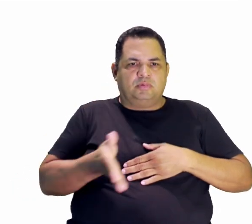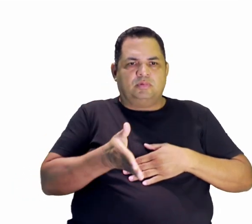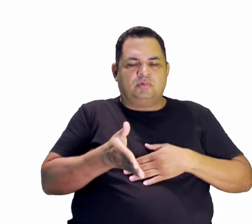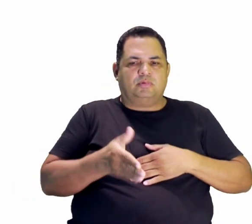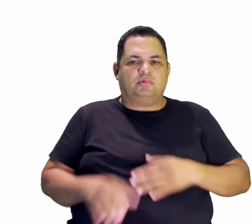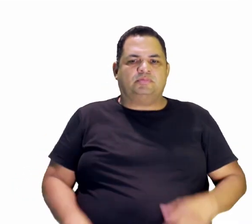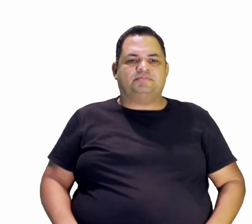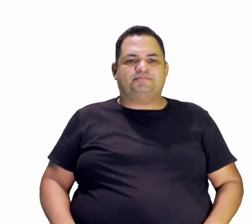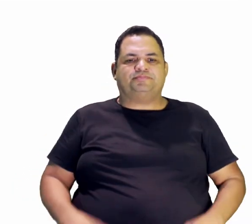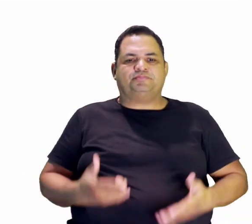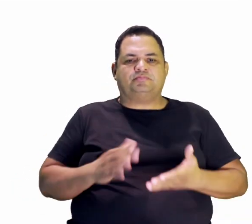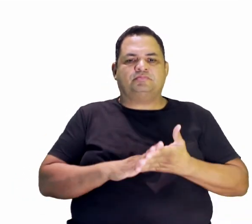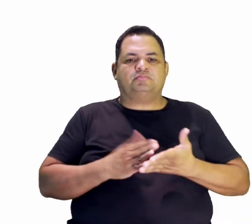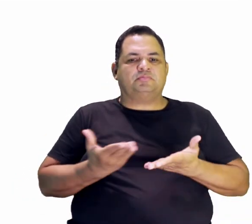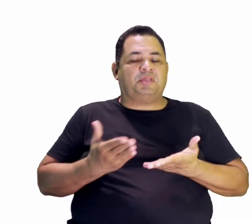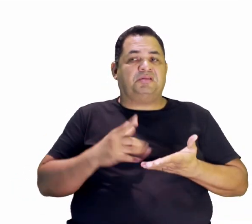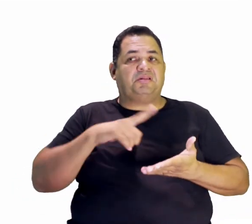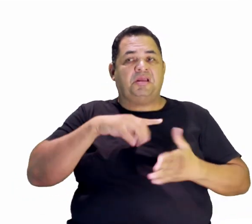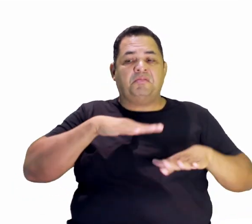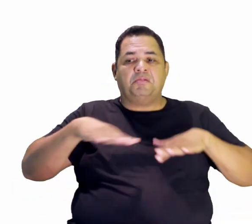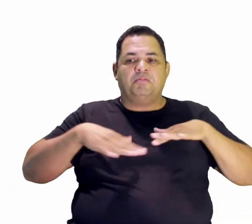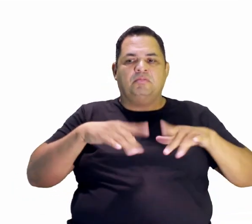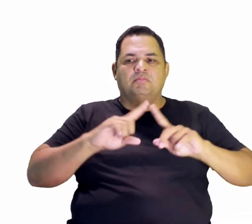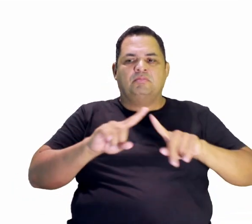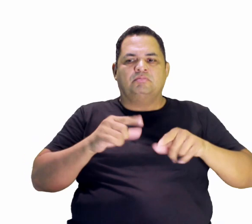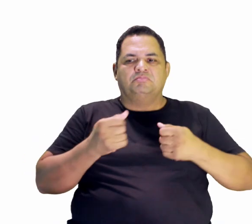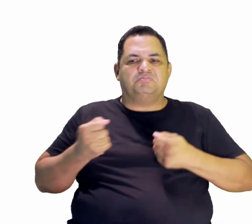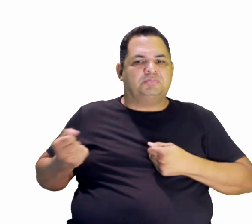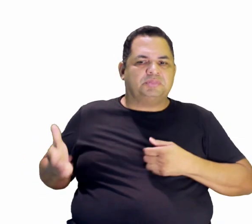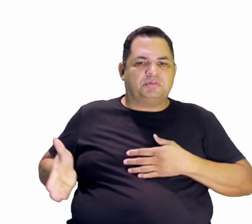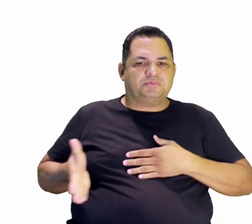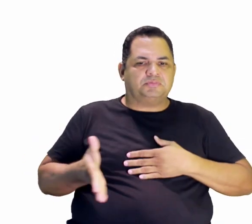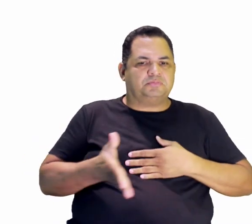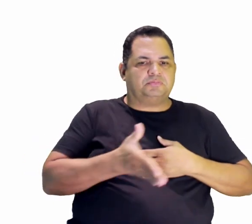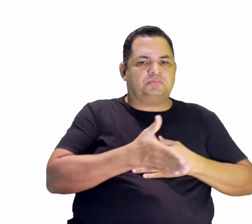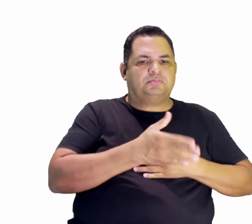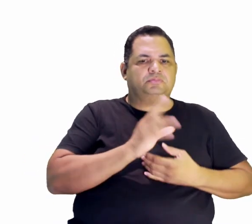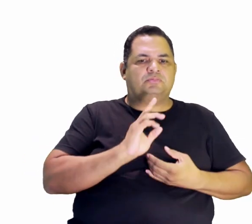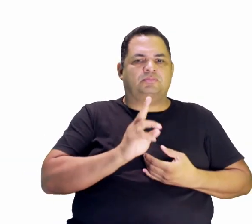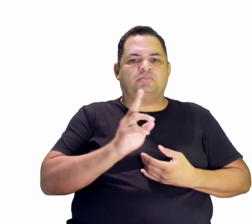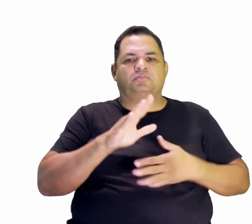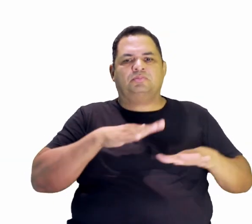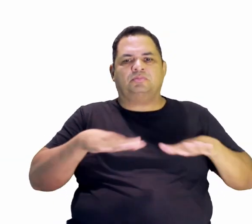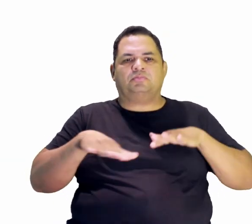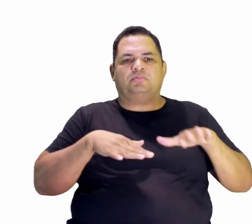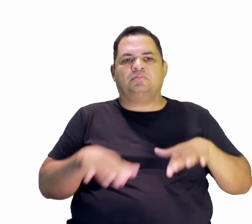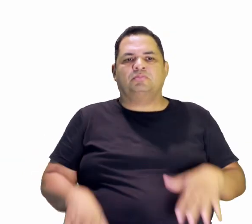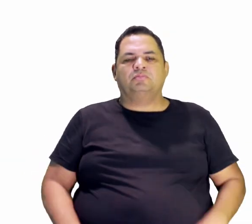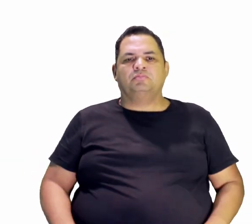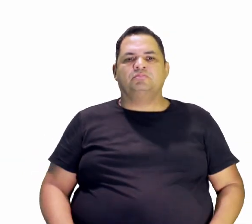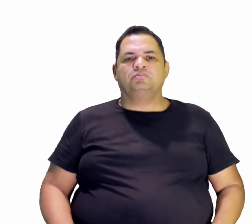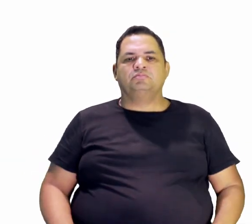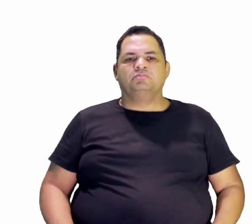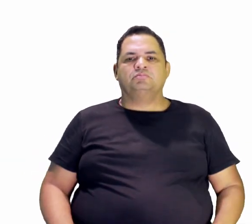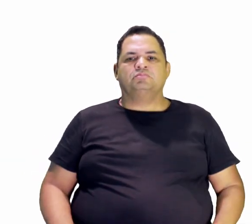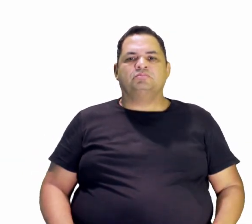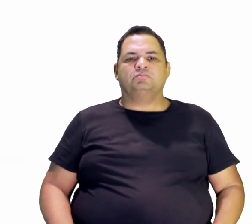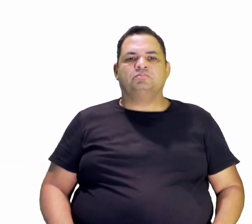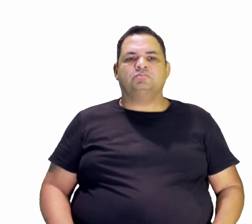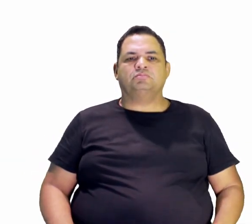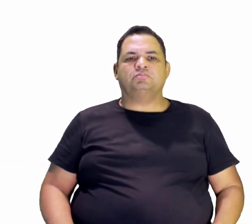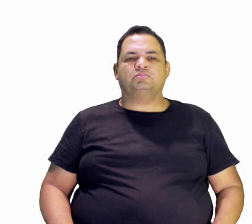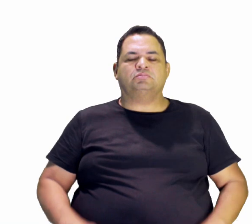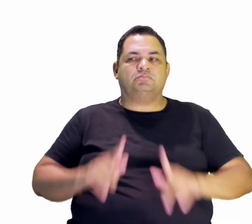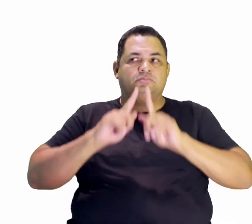certa força, ela entrava em movimento. Mas não precisava de continuar empurrando, ela continuava em movimento por um certo tempo.